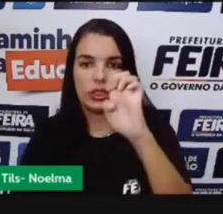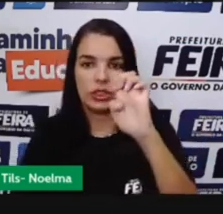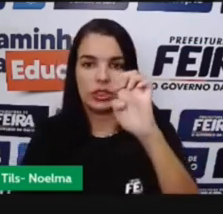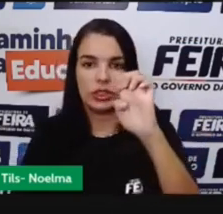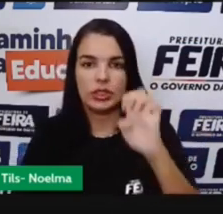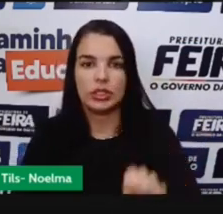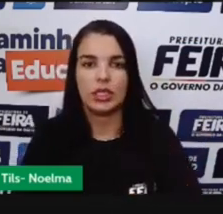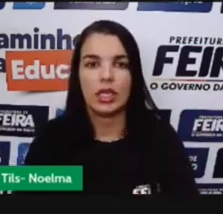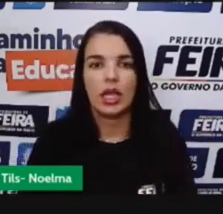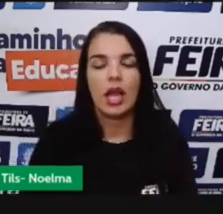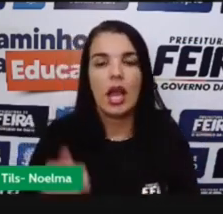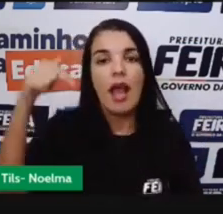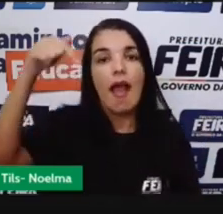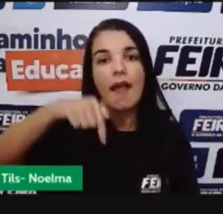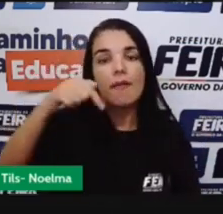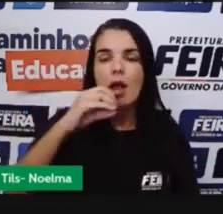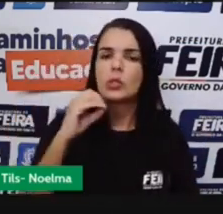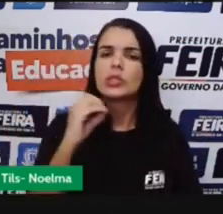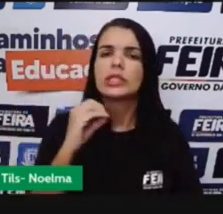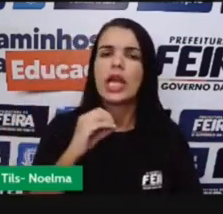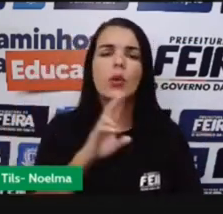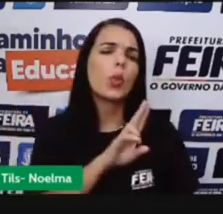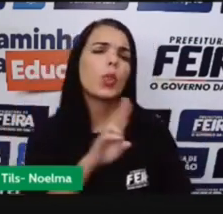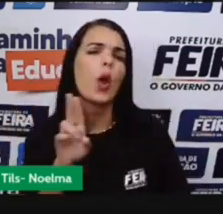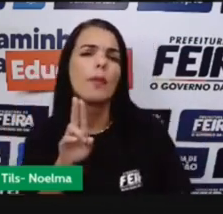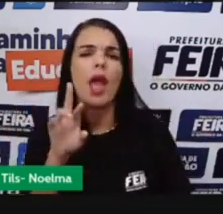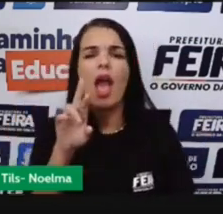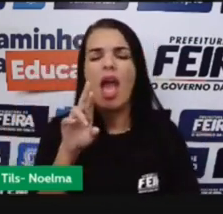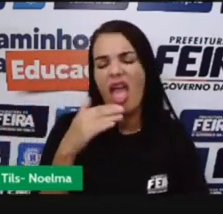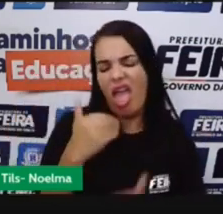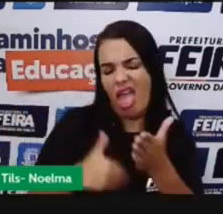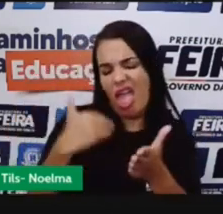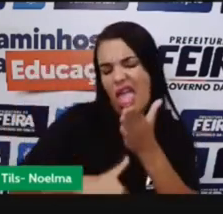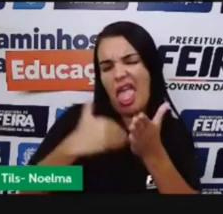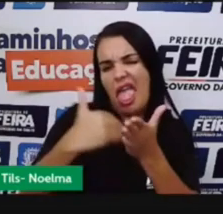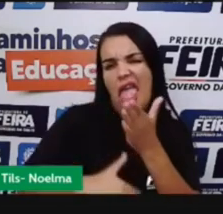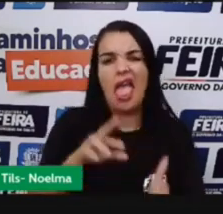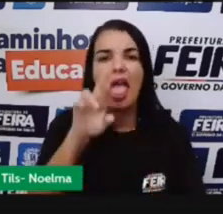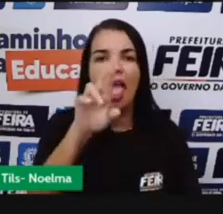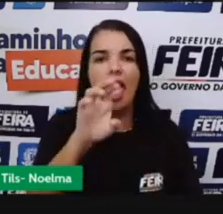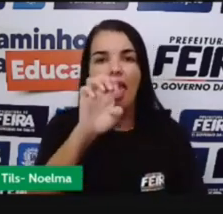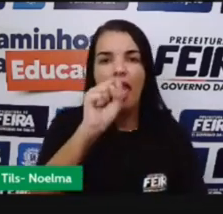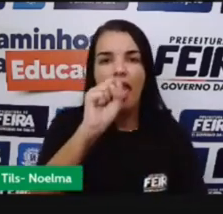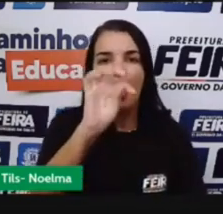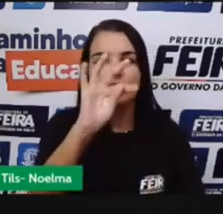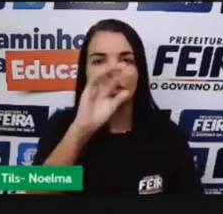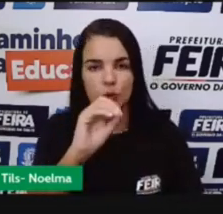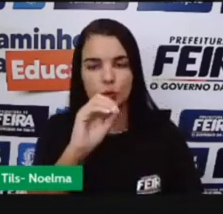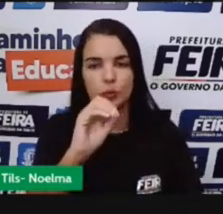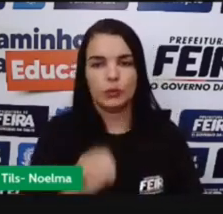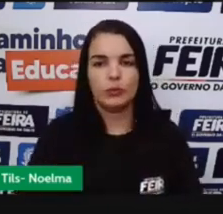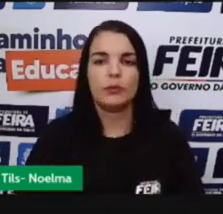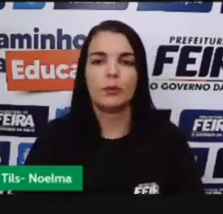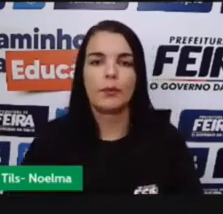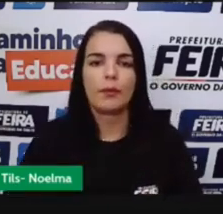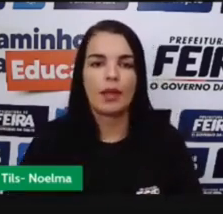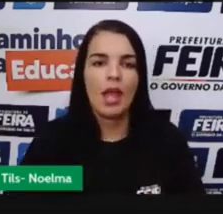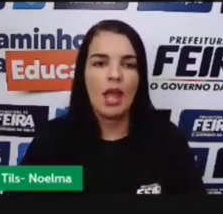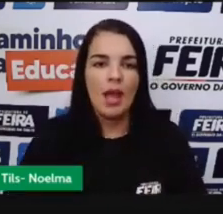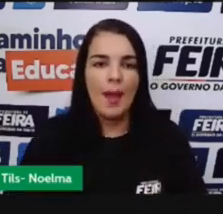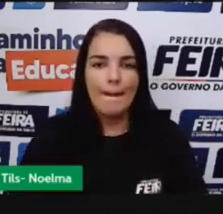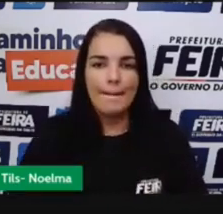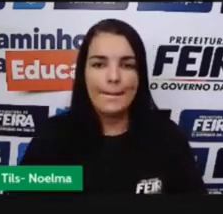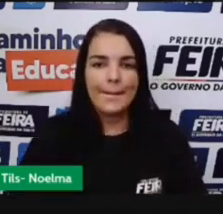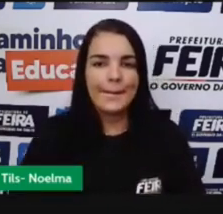E aqui embaixo ficaria o resto, que a gente chama de resto ou diferença. O